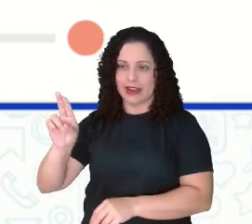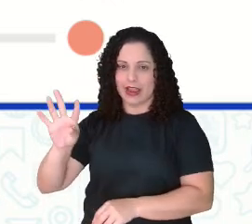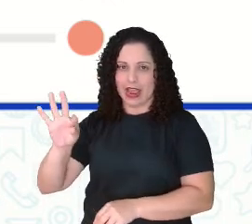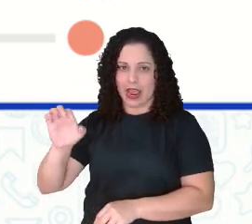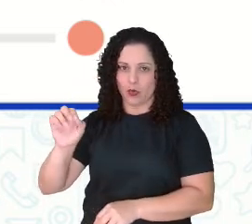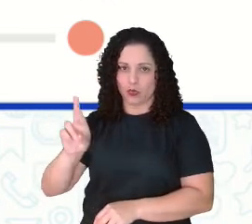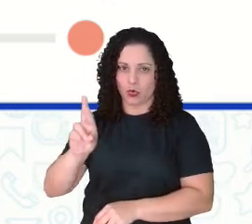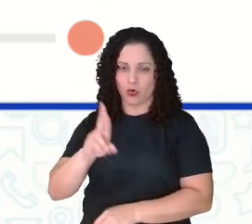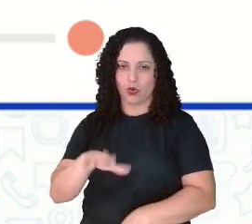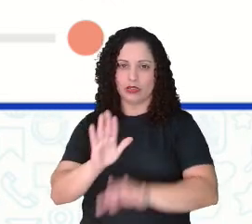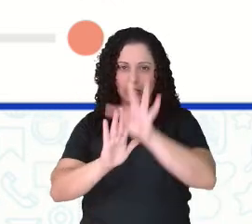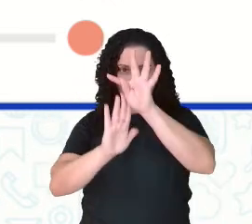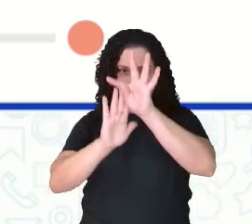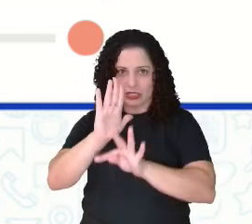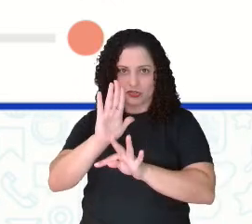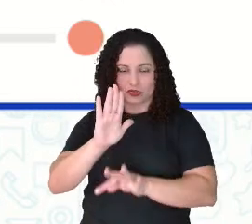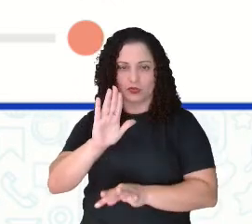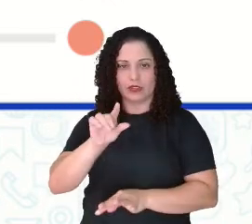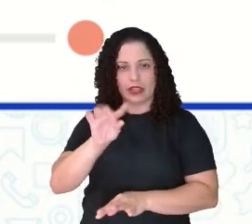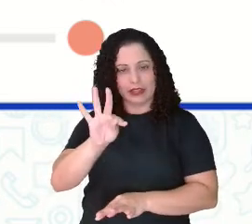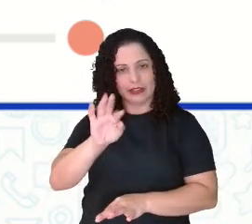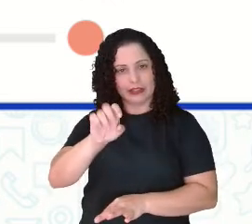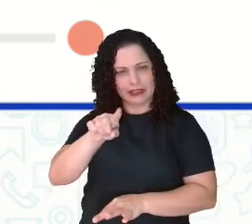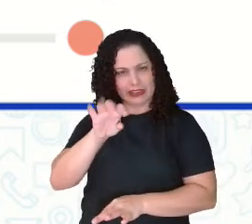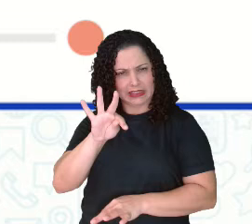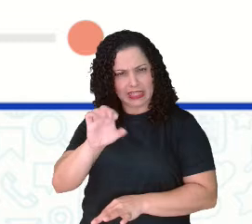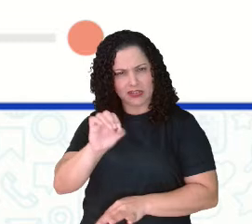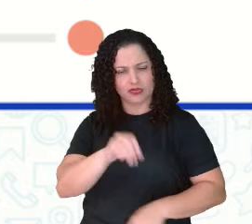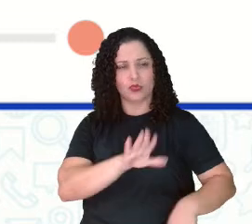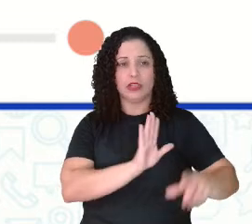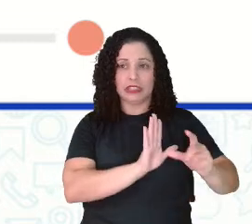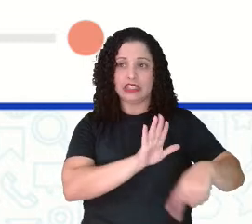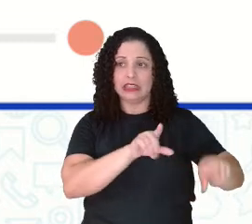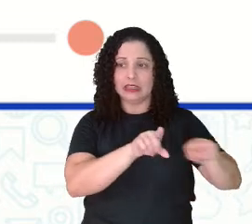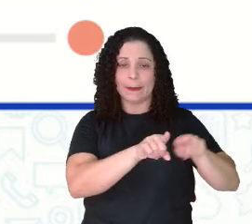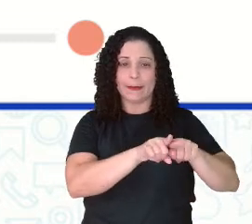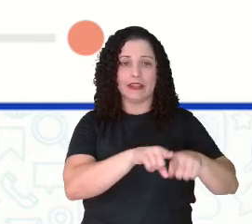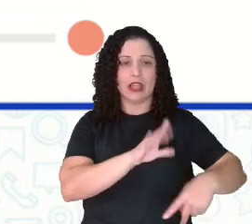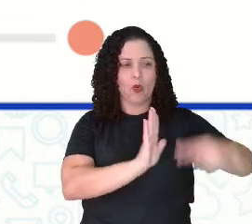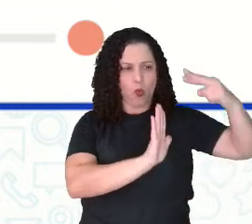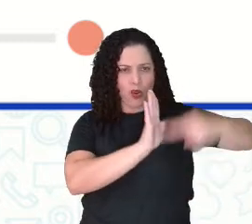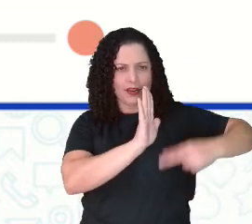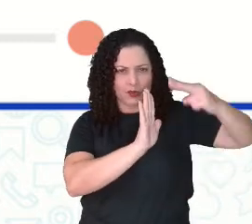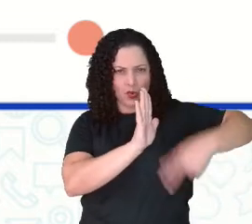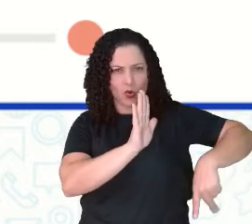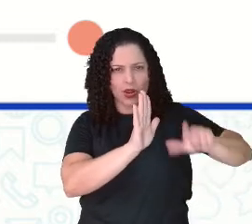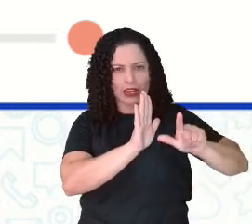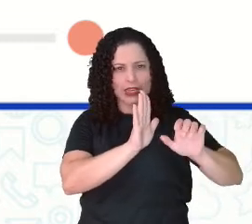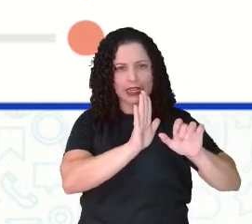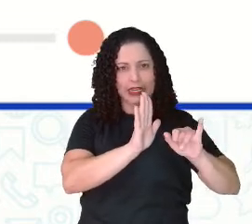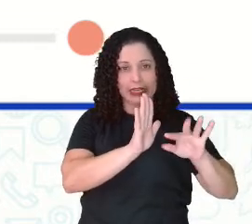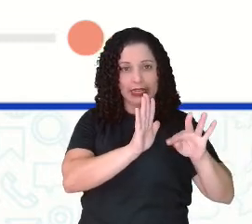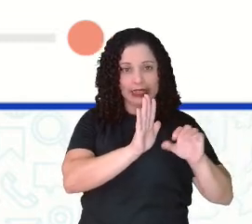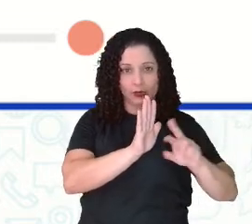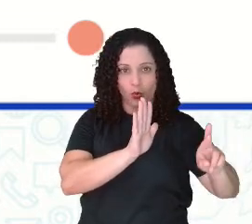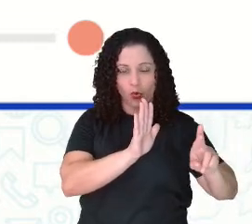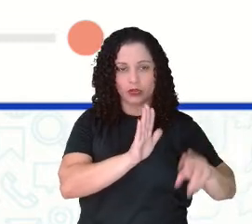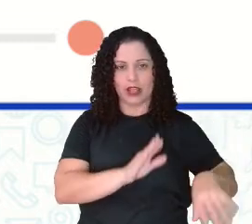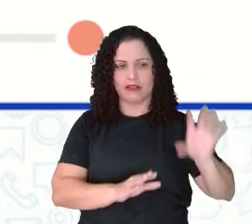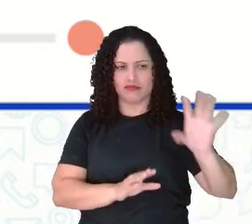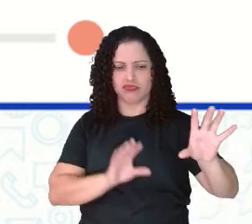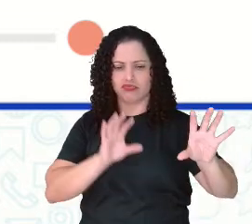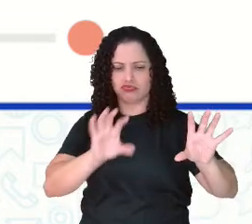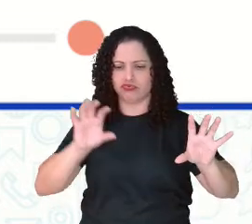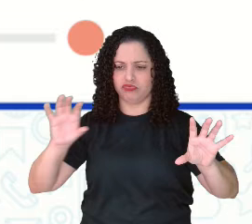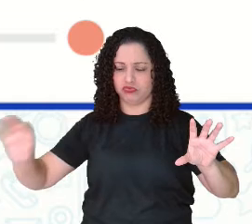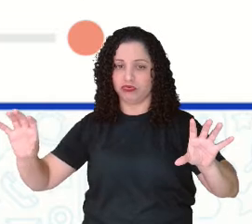outra seta, leitor. O autor produz um texto que é interpretado por esse leitor. Mas se nessa parte